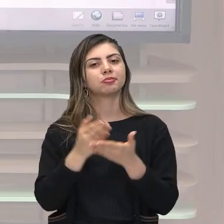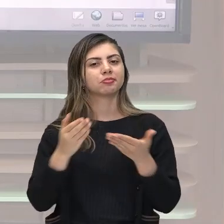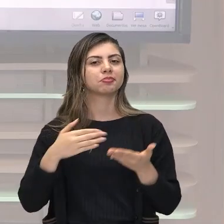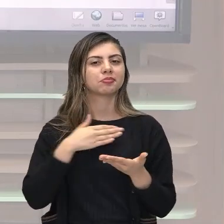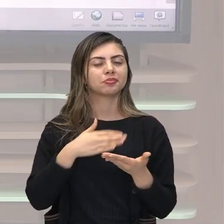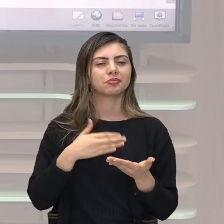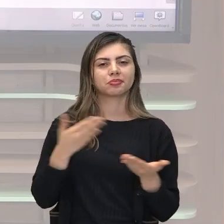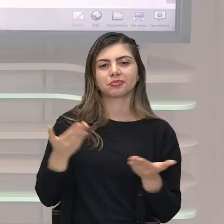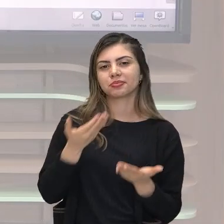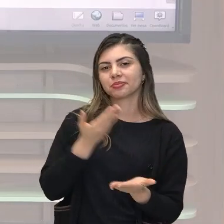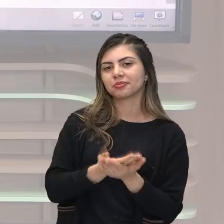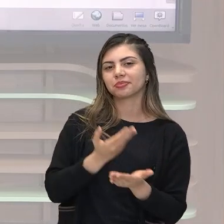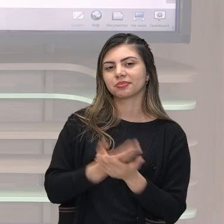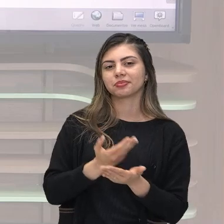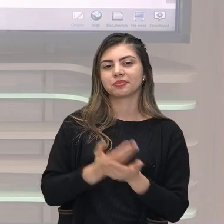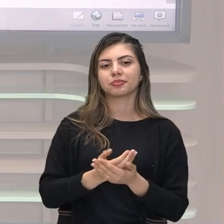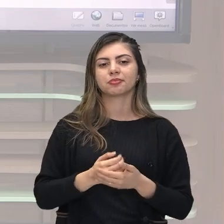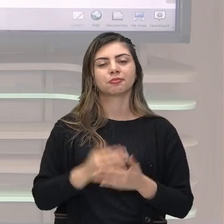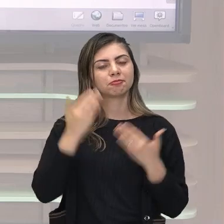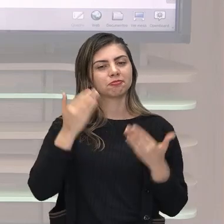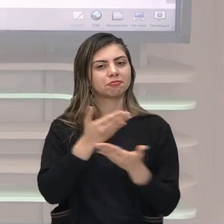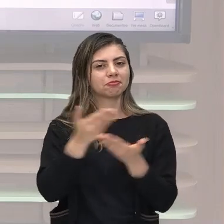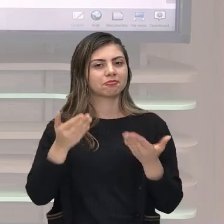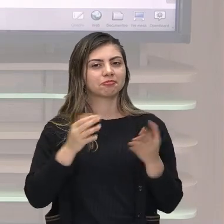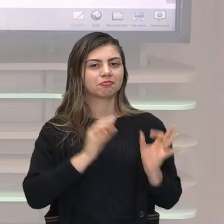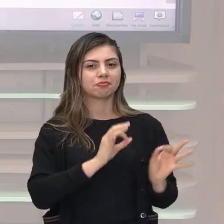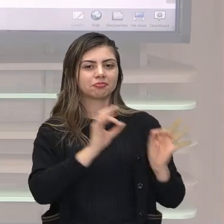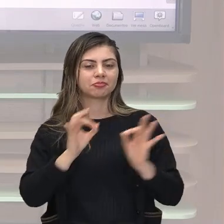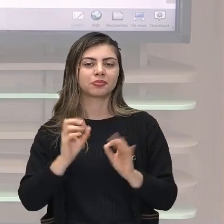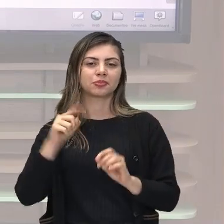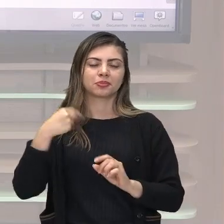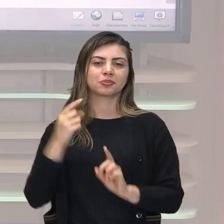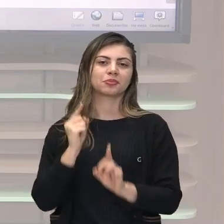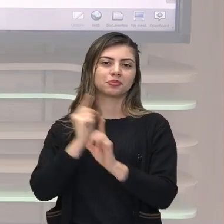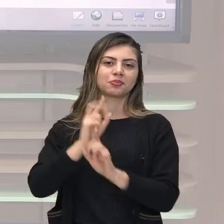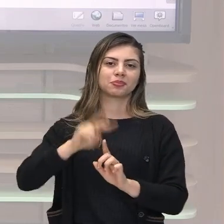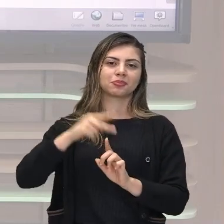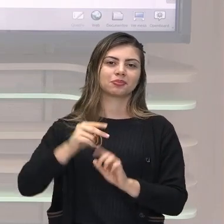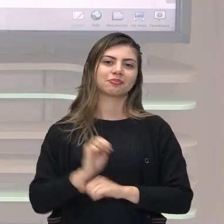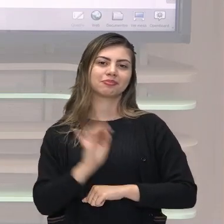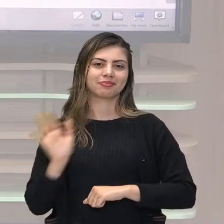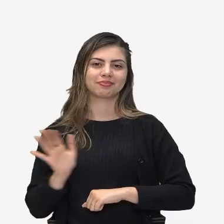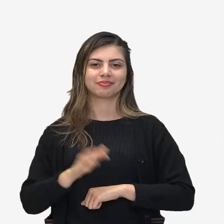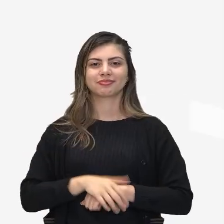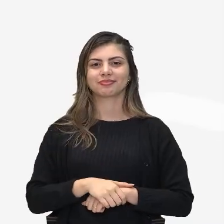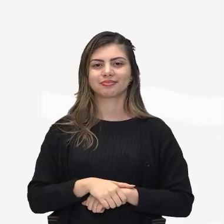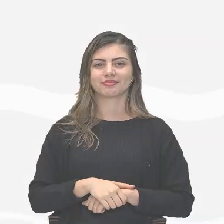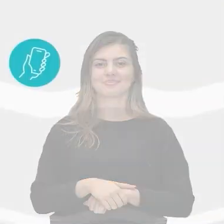gostado e compreendido aqui a aula. Muito obrigado pela atenção e a gente se encontra numa próxima oportunidade.